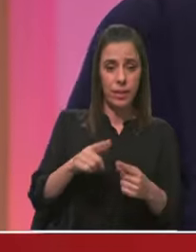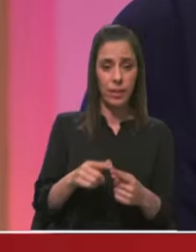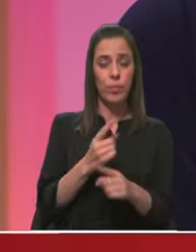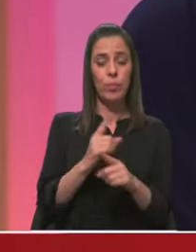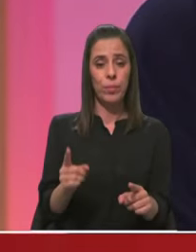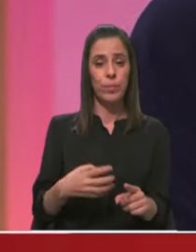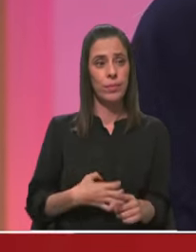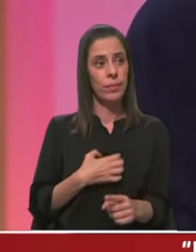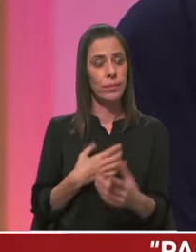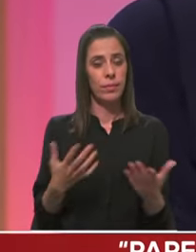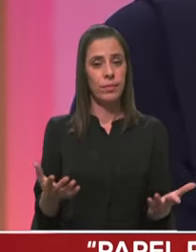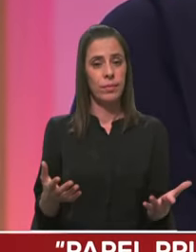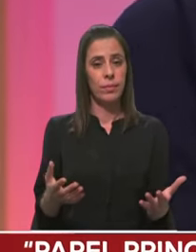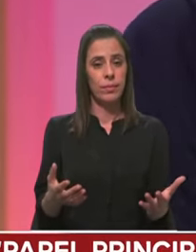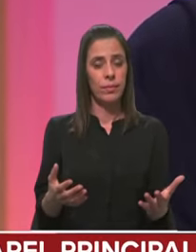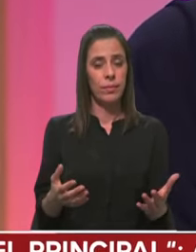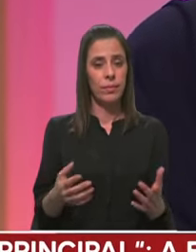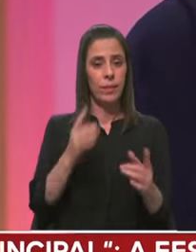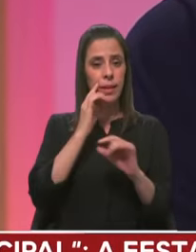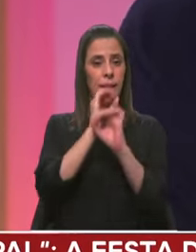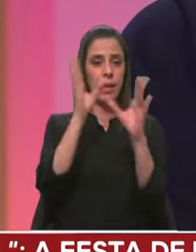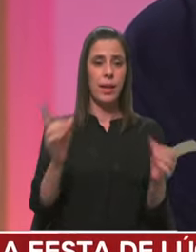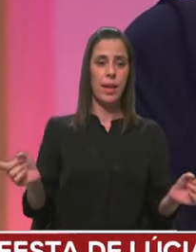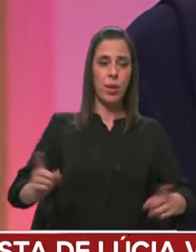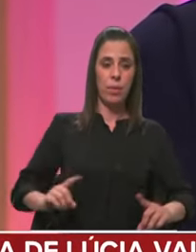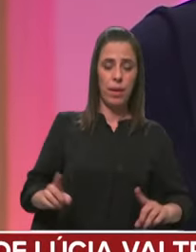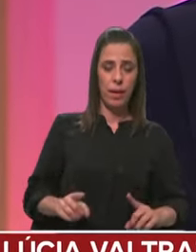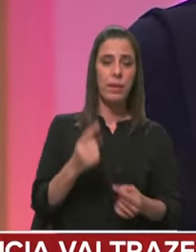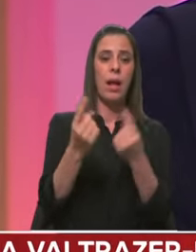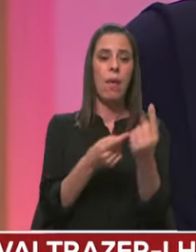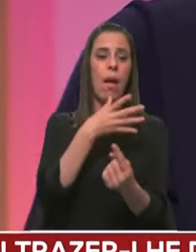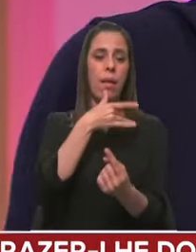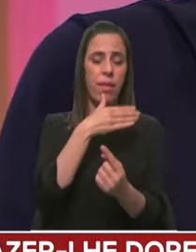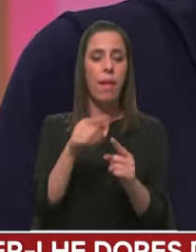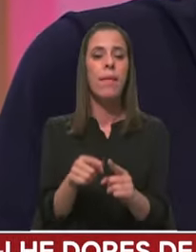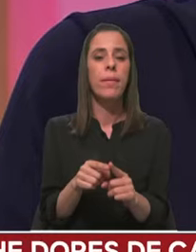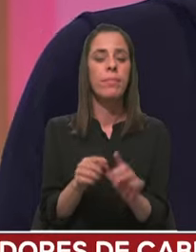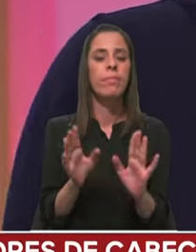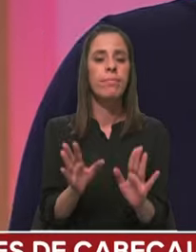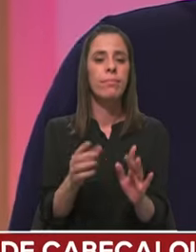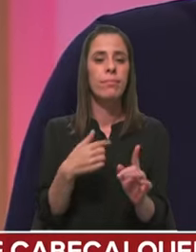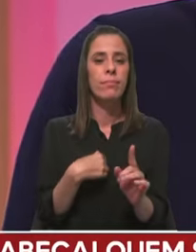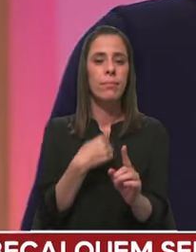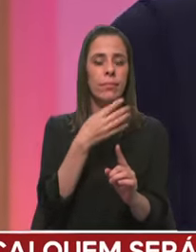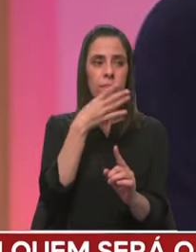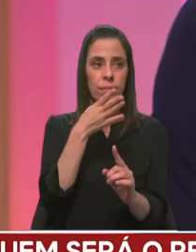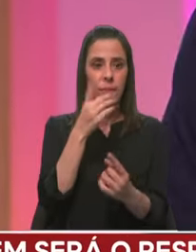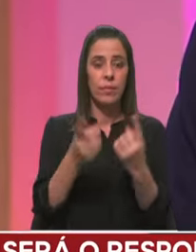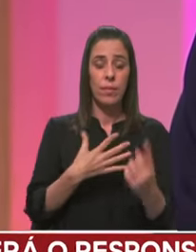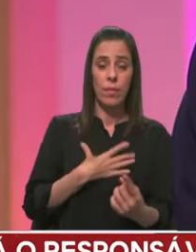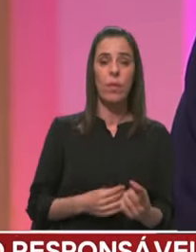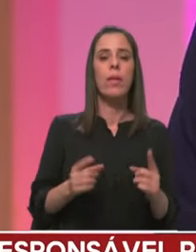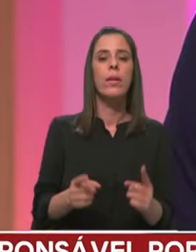porque sente que não é transparente Então isto gera algum desconforto Mas também quando eu teci alguém que alguém